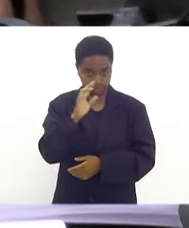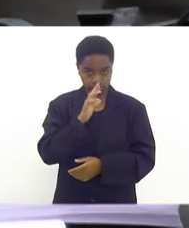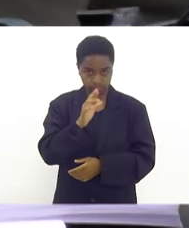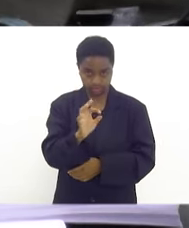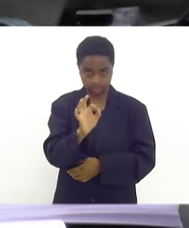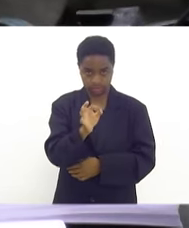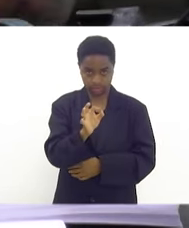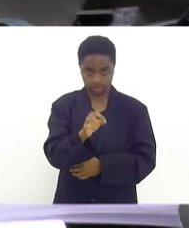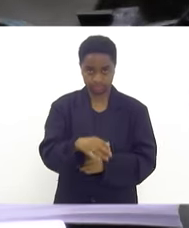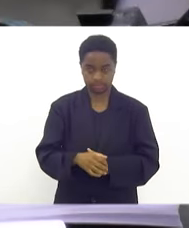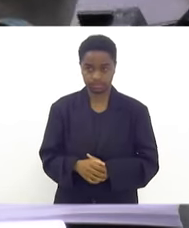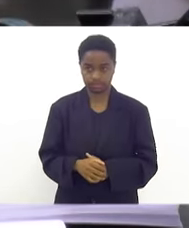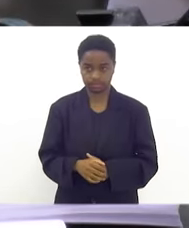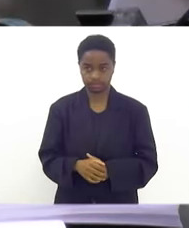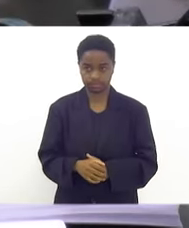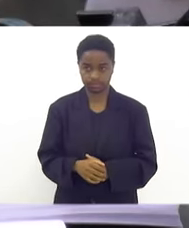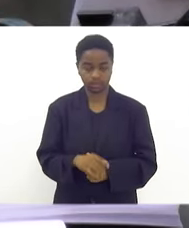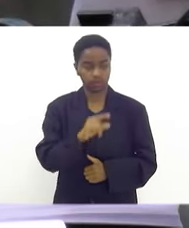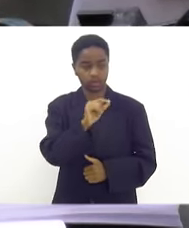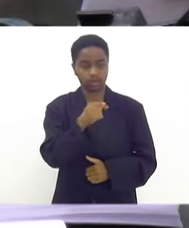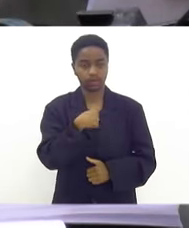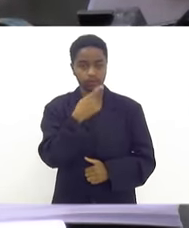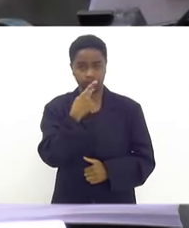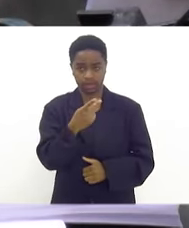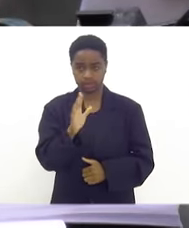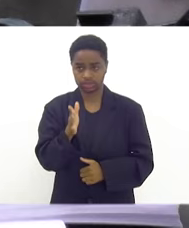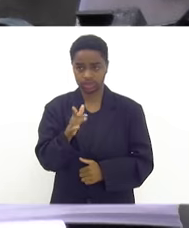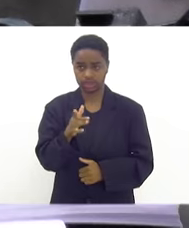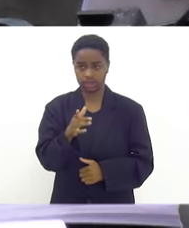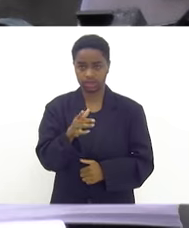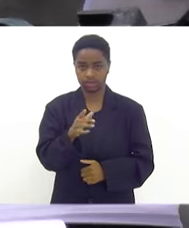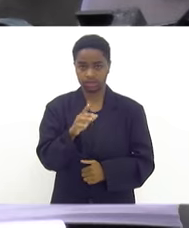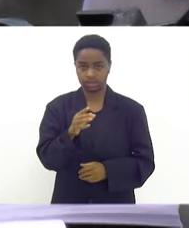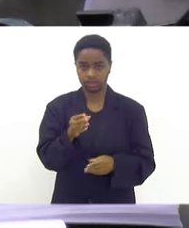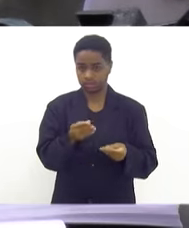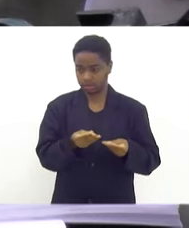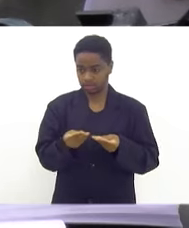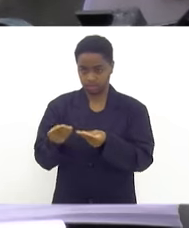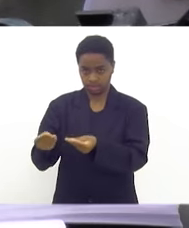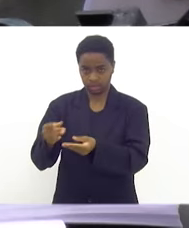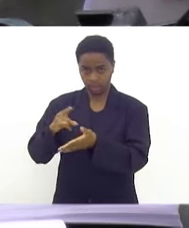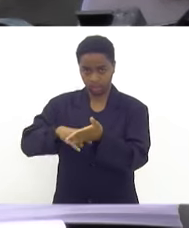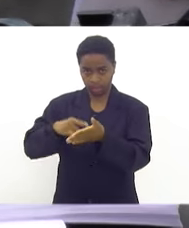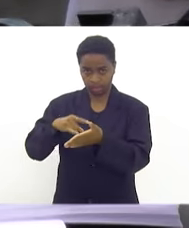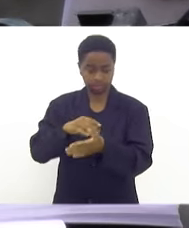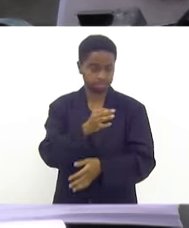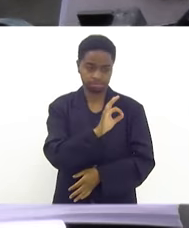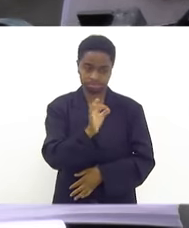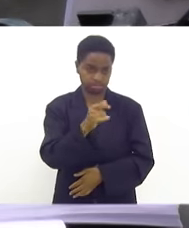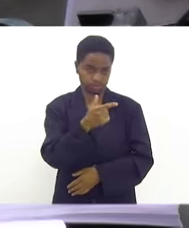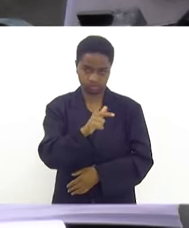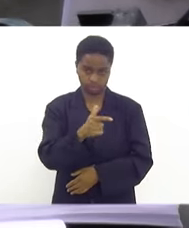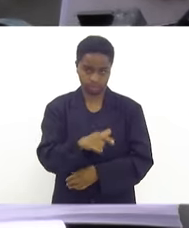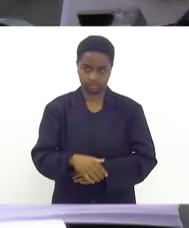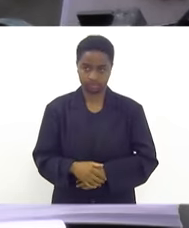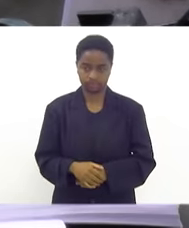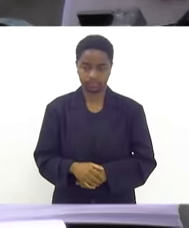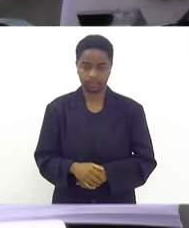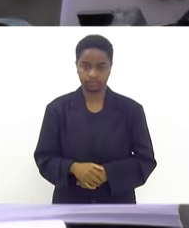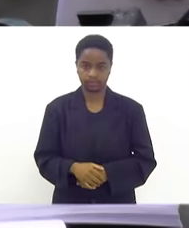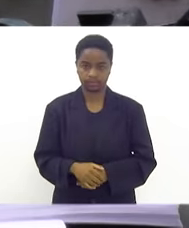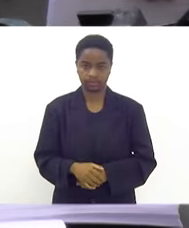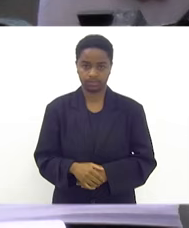ok o quê que eu falei provocou Ibama não senh não tem nenhum documento lá não o